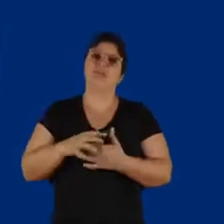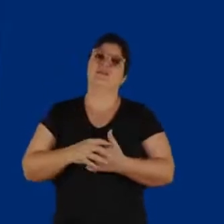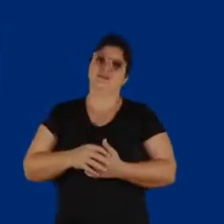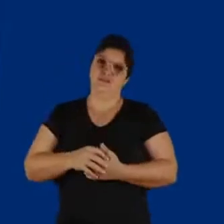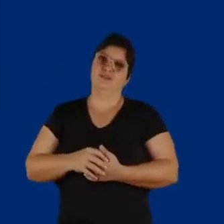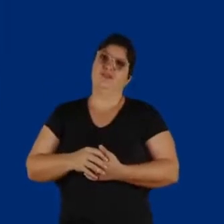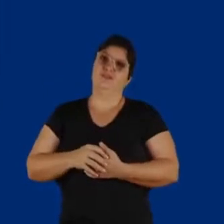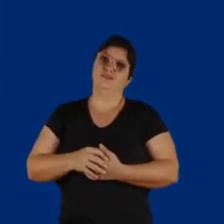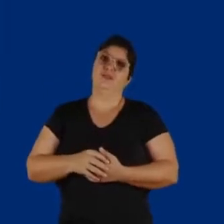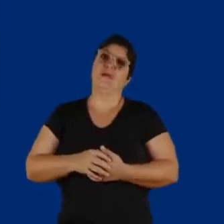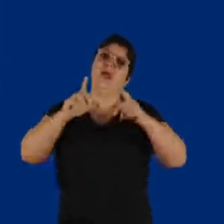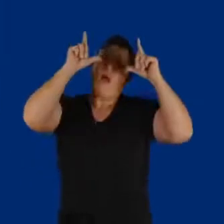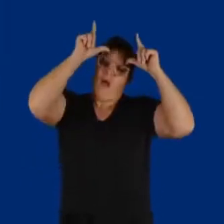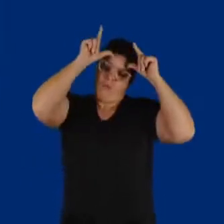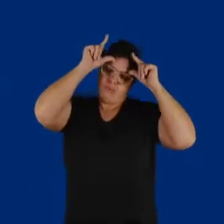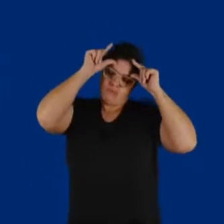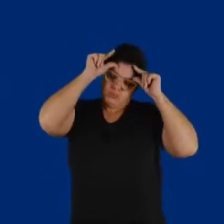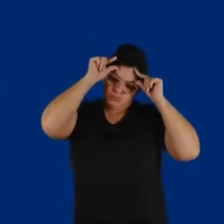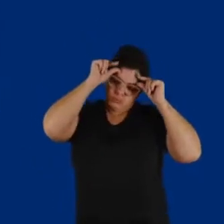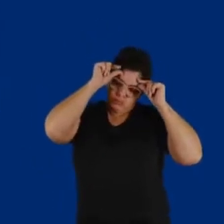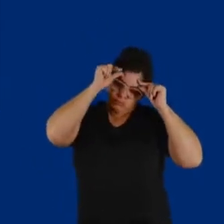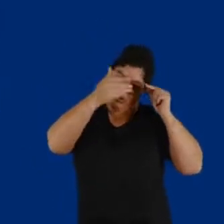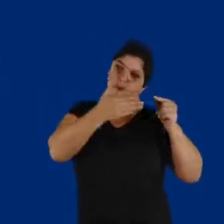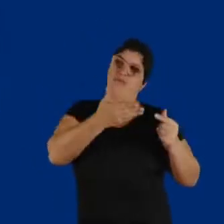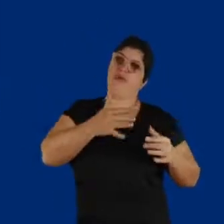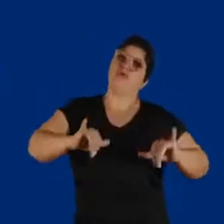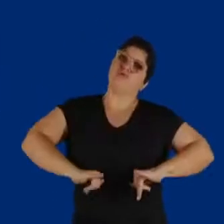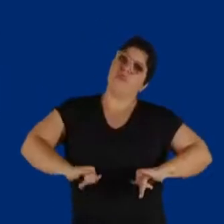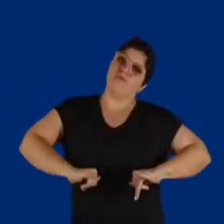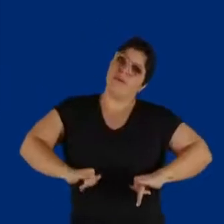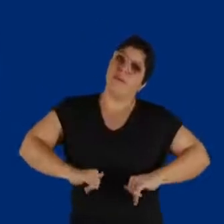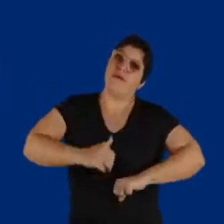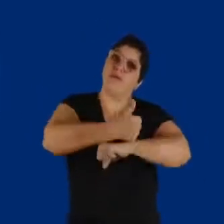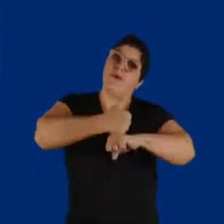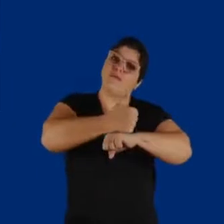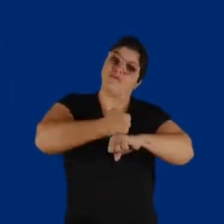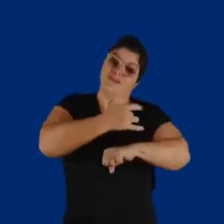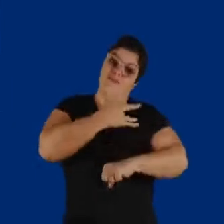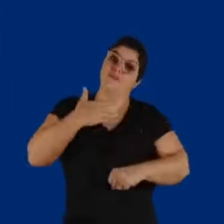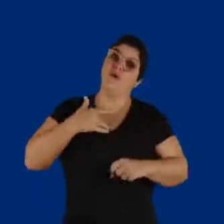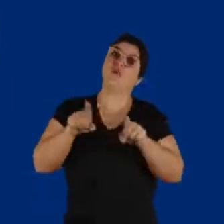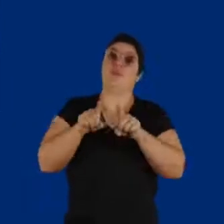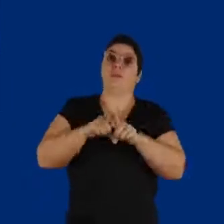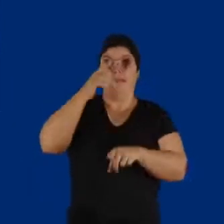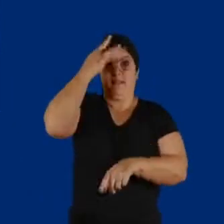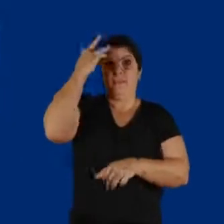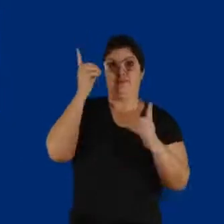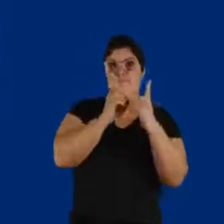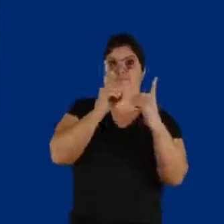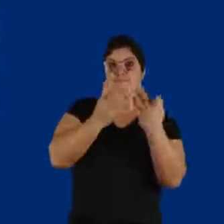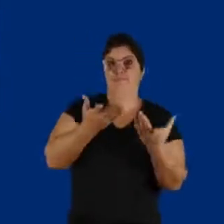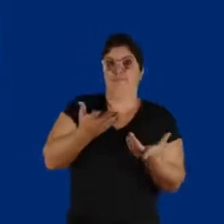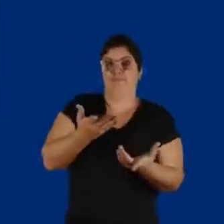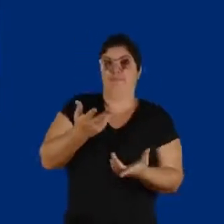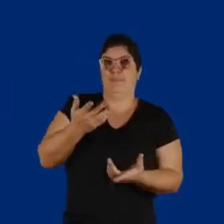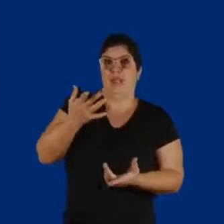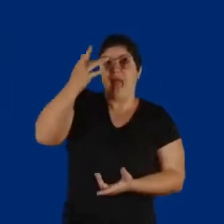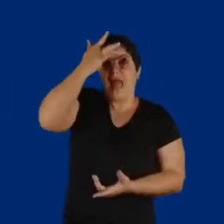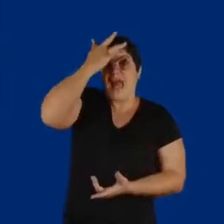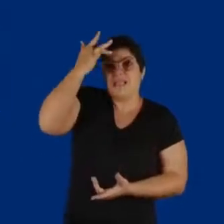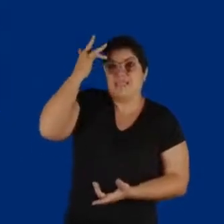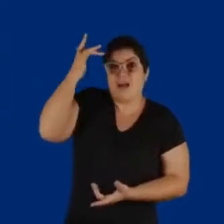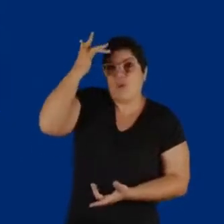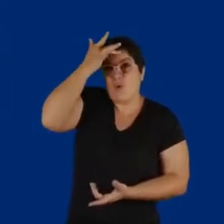poder aliviar os sofrimentos, né, dos profissionais de saúde e dos pacientes, porque a questão da saúde mental está, a cada